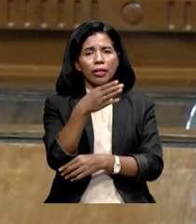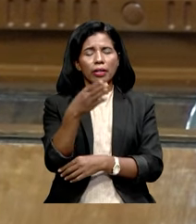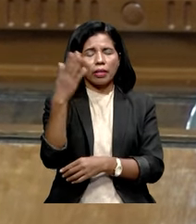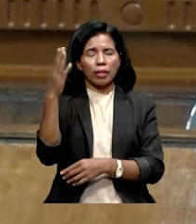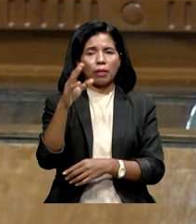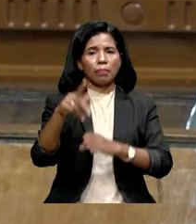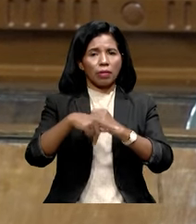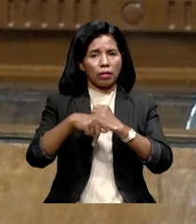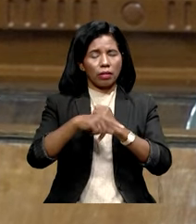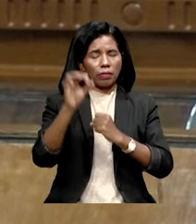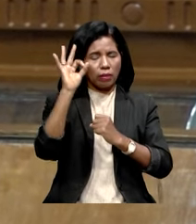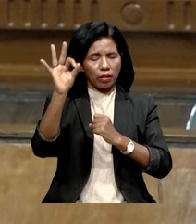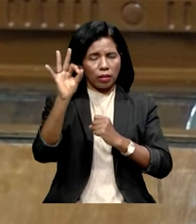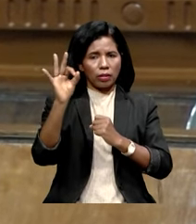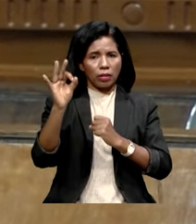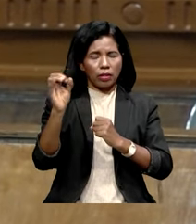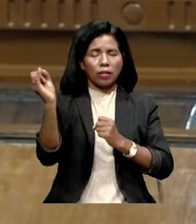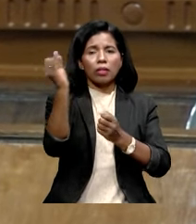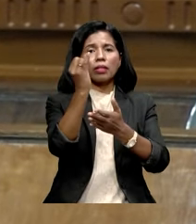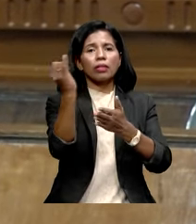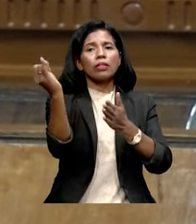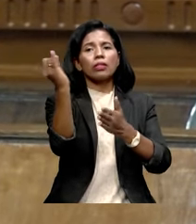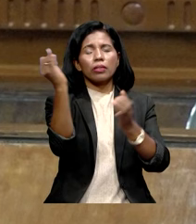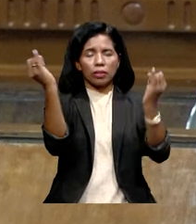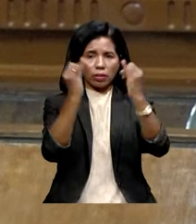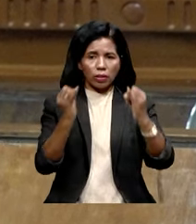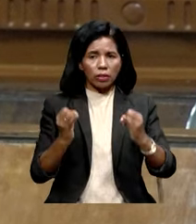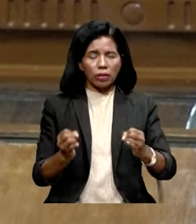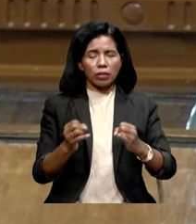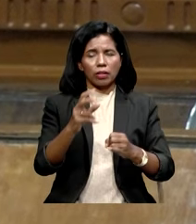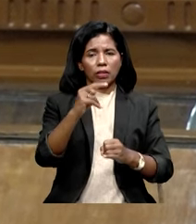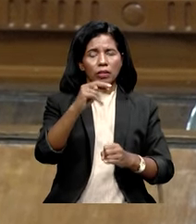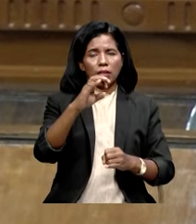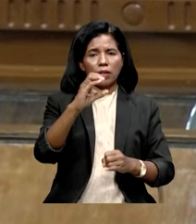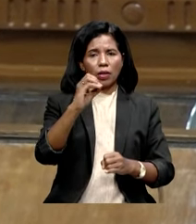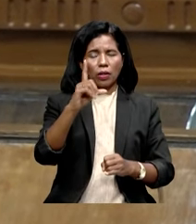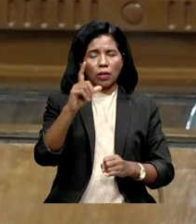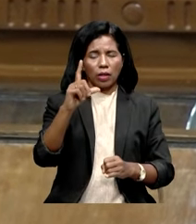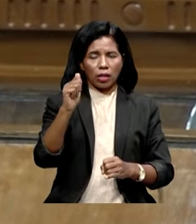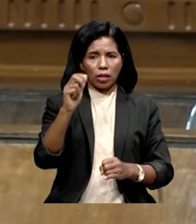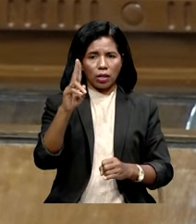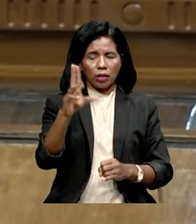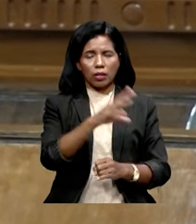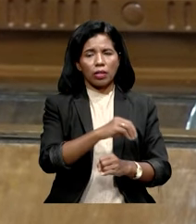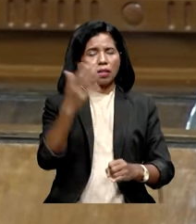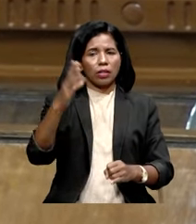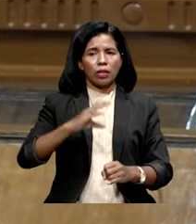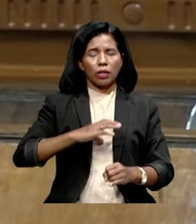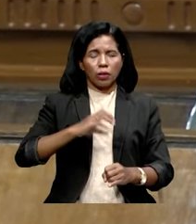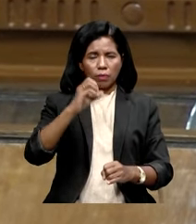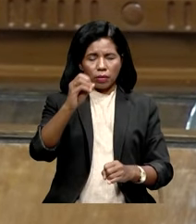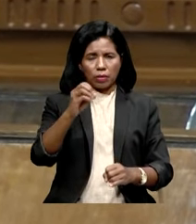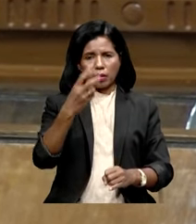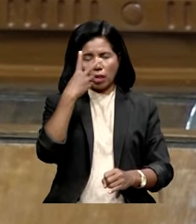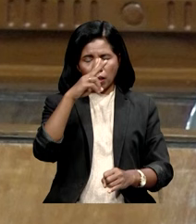nebe que saudoso Nicolau Lobato nini estatu iha Comoro kondisau